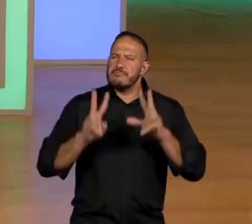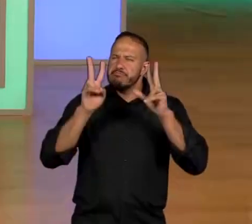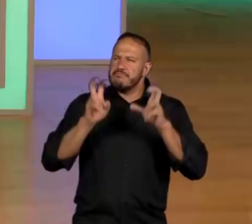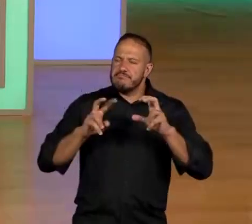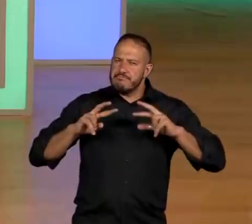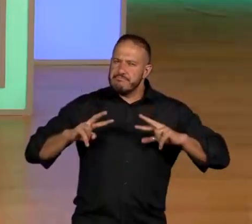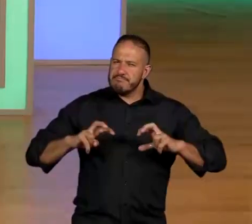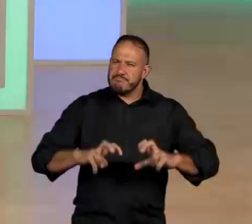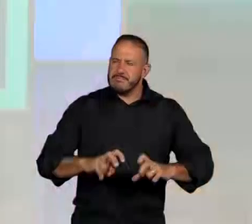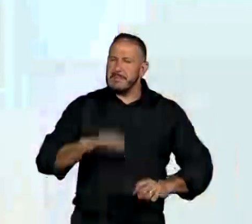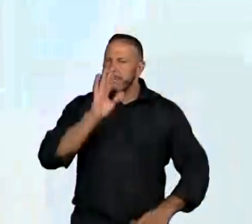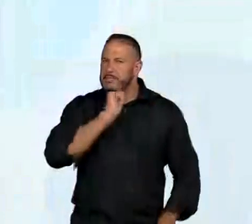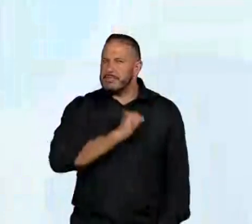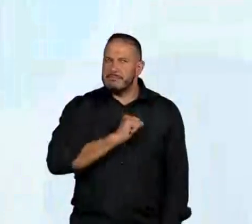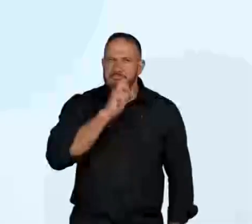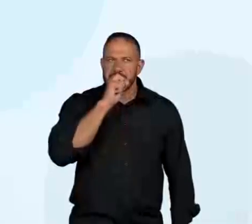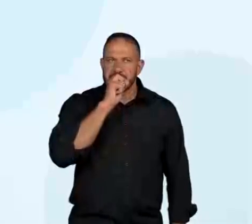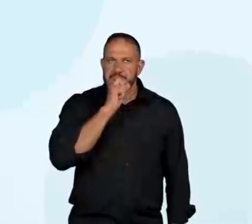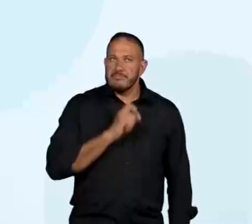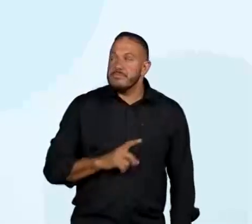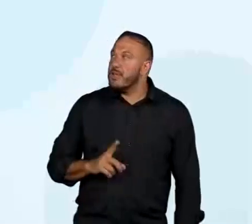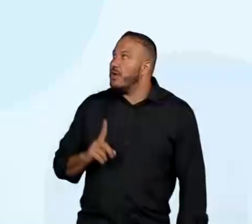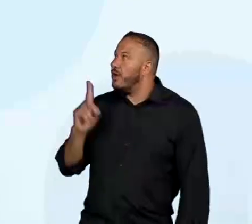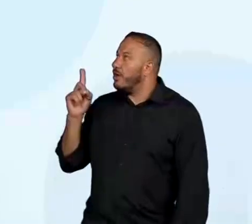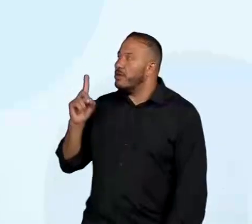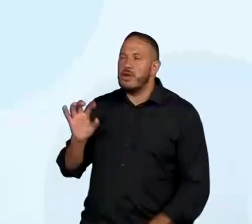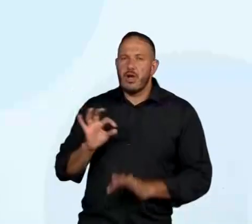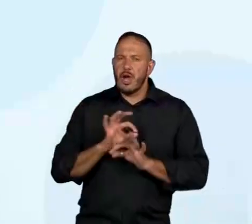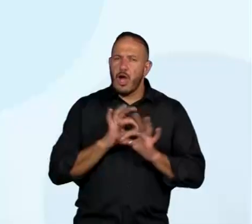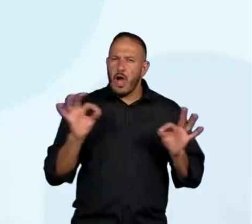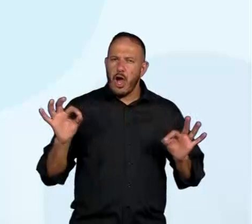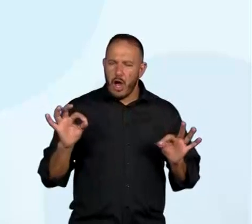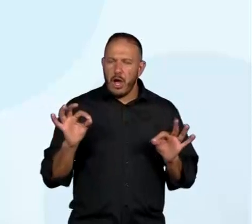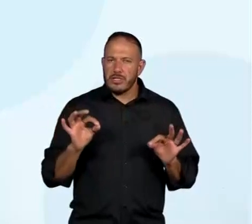teoria. Um ótimo exemplo de